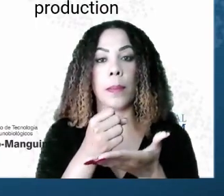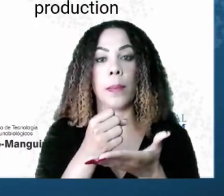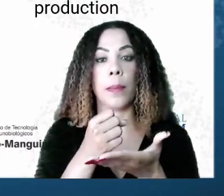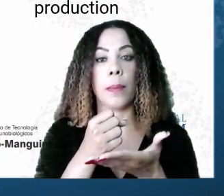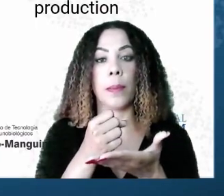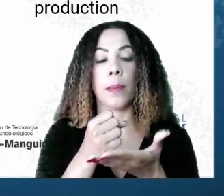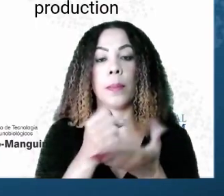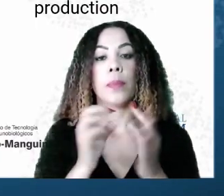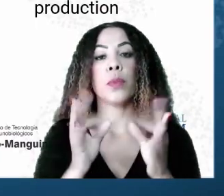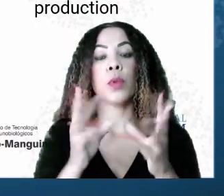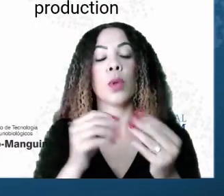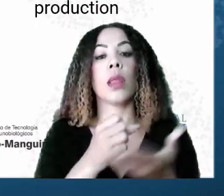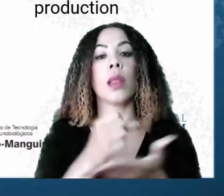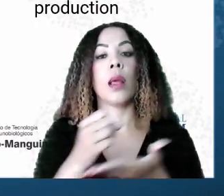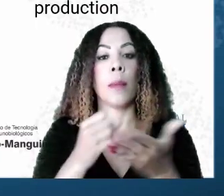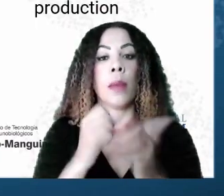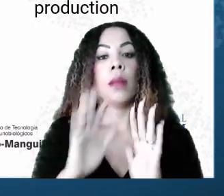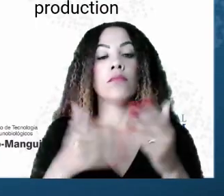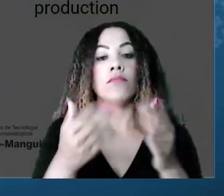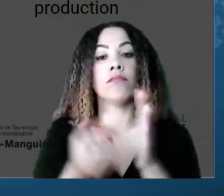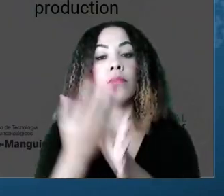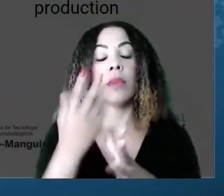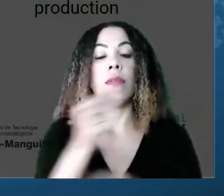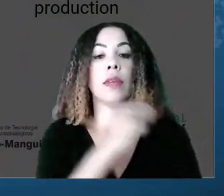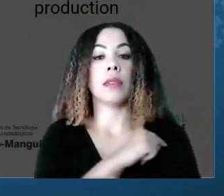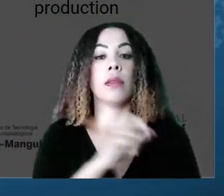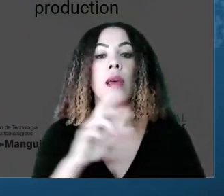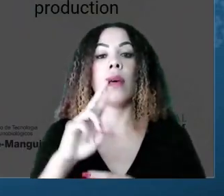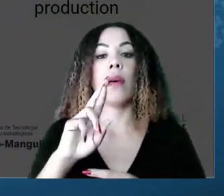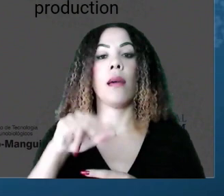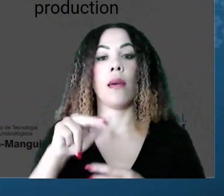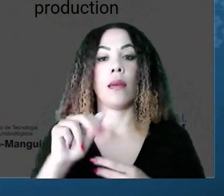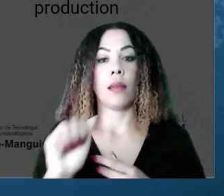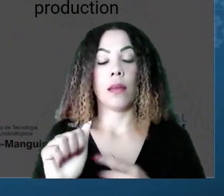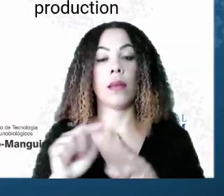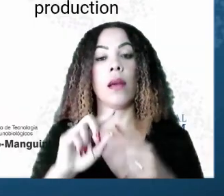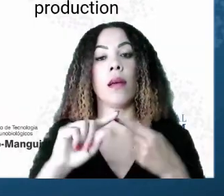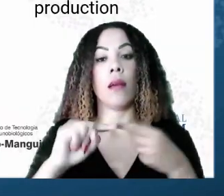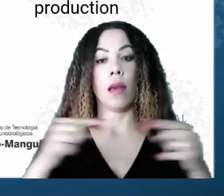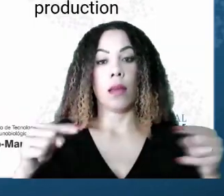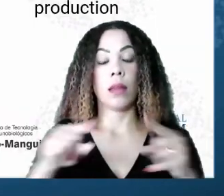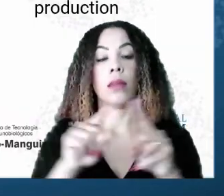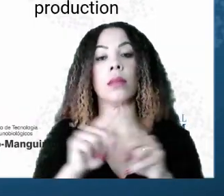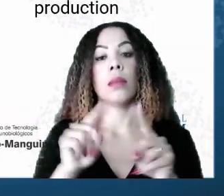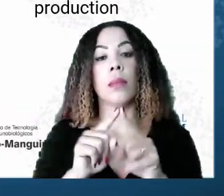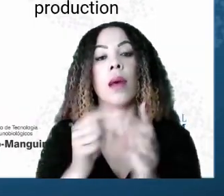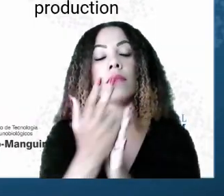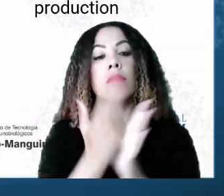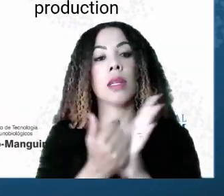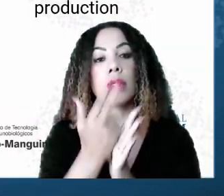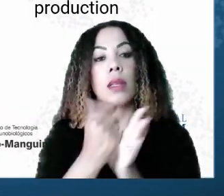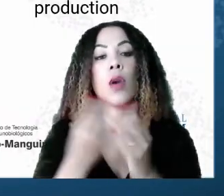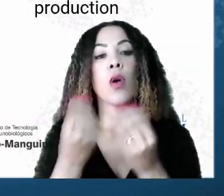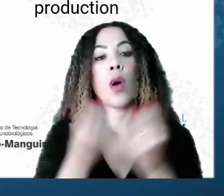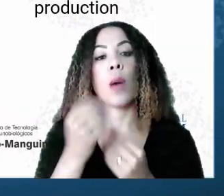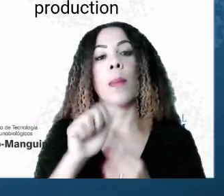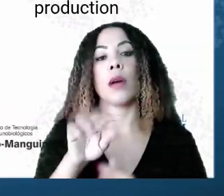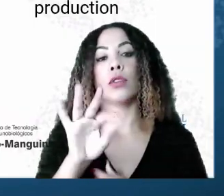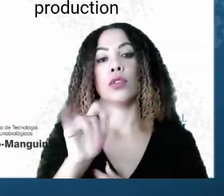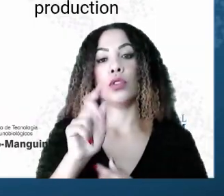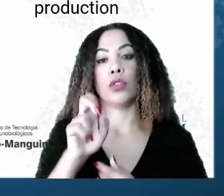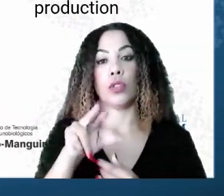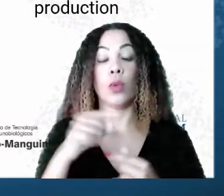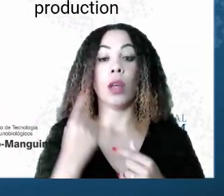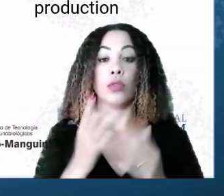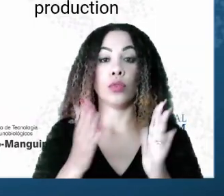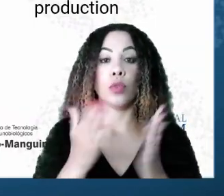do desenvolvimento das vacinas RNA, como o design do antígeno, que nós já estamos trabalhando em parceria